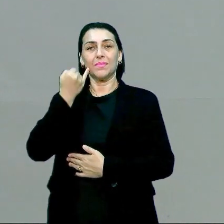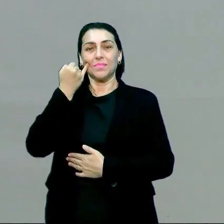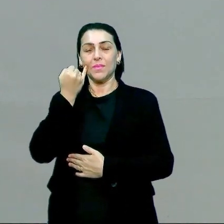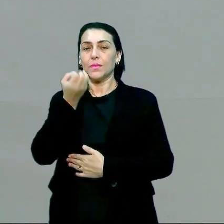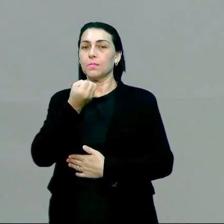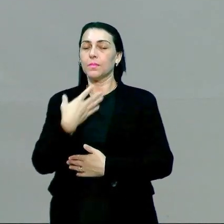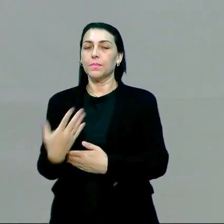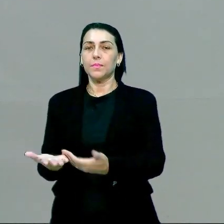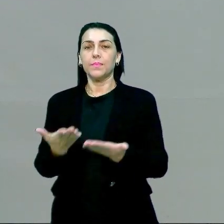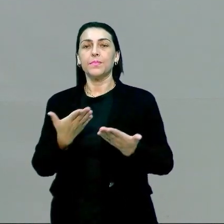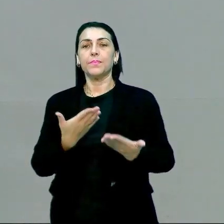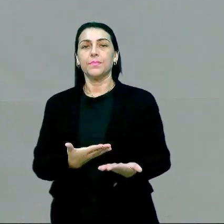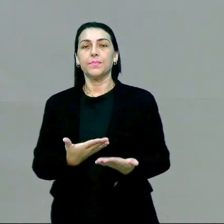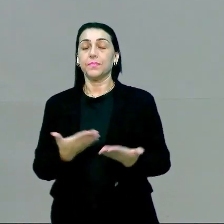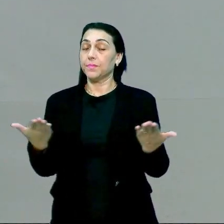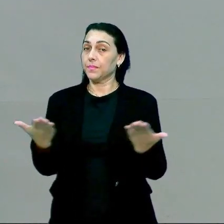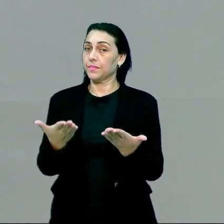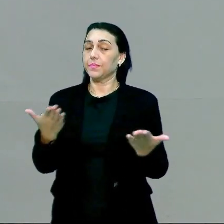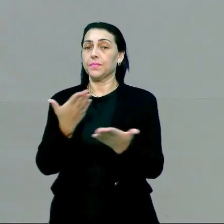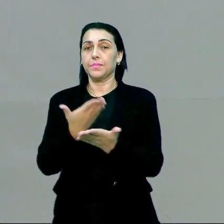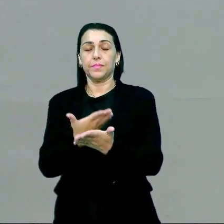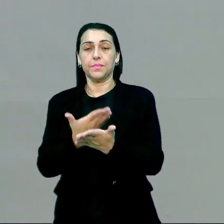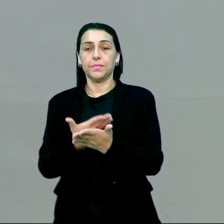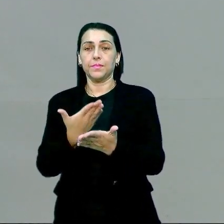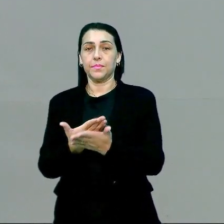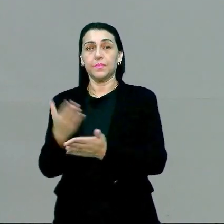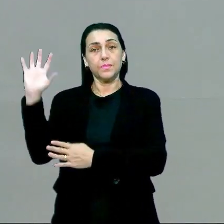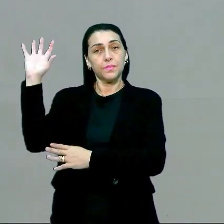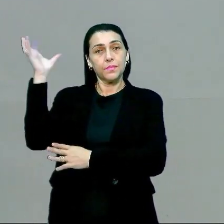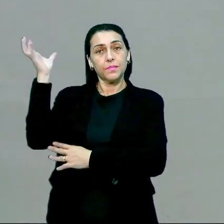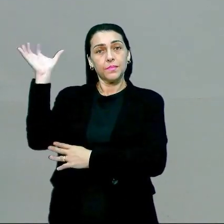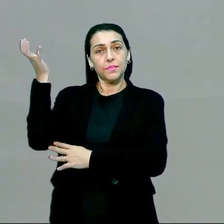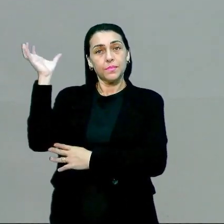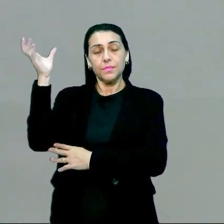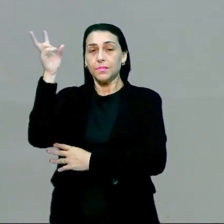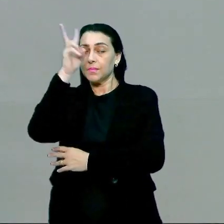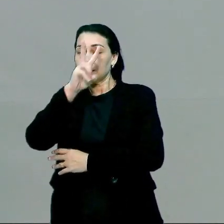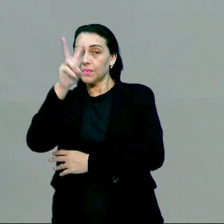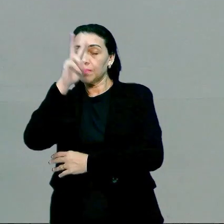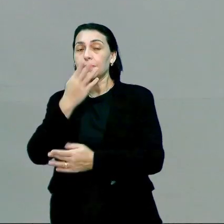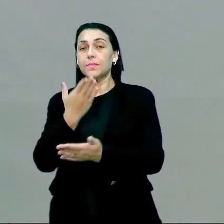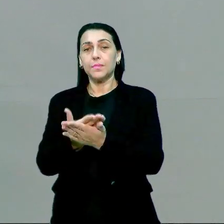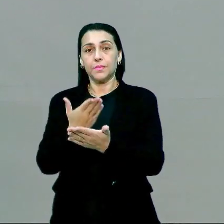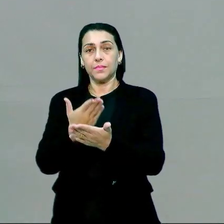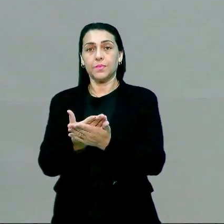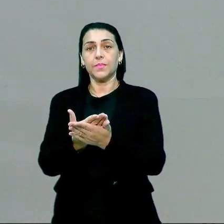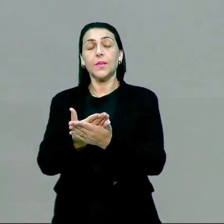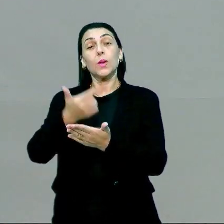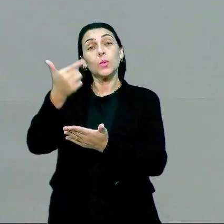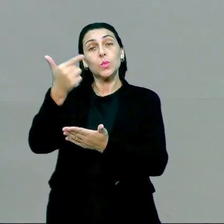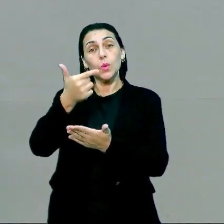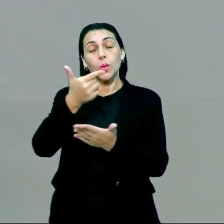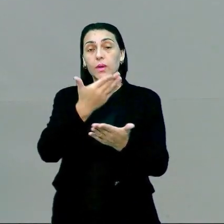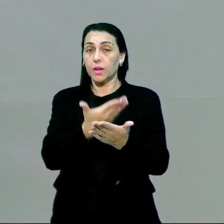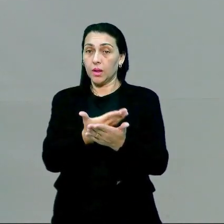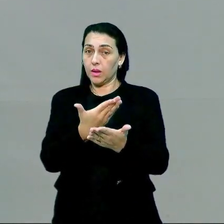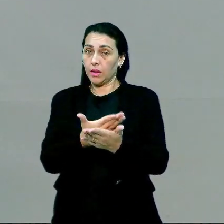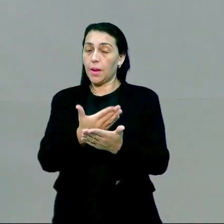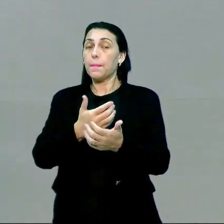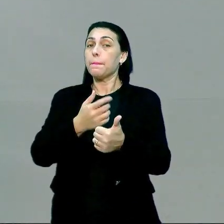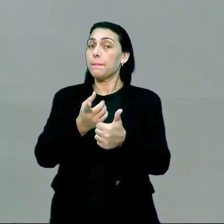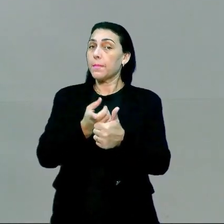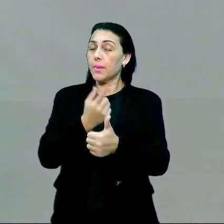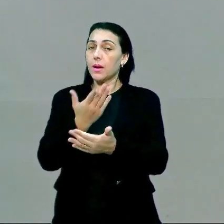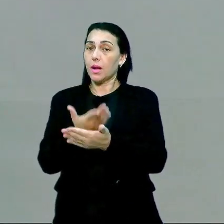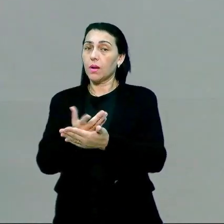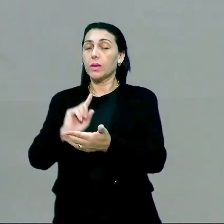Sejam todos bem-vindos. Hoje a nossa aula vai ser sobre clima. Lembrando que essa aula vai ser dividida em duas partes, então a gente vai ter a